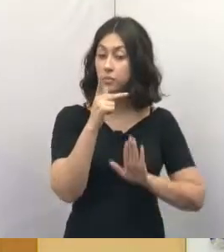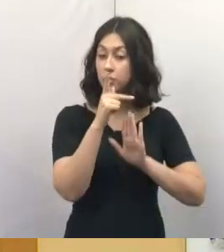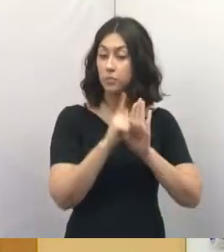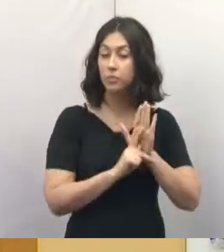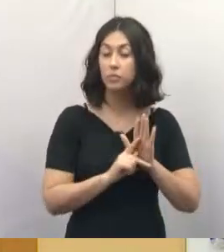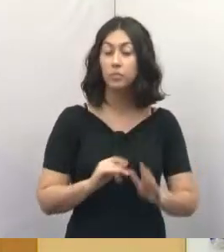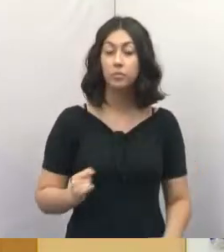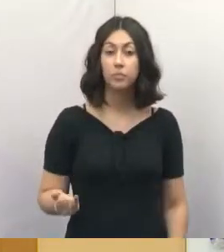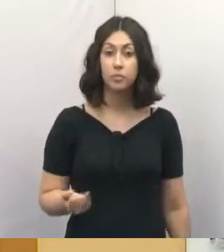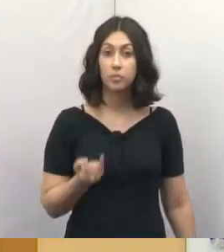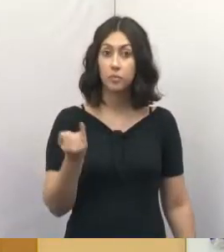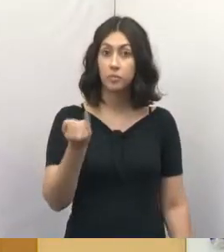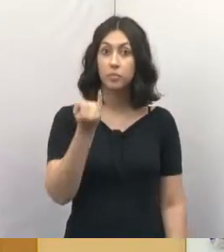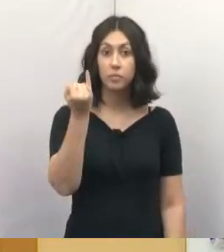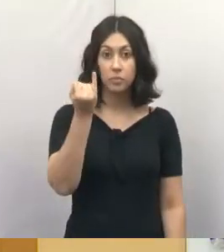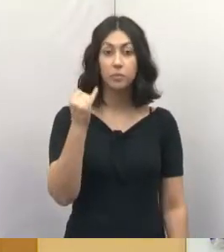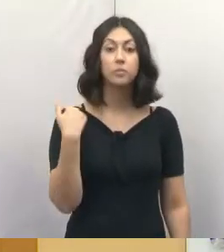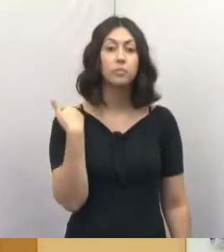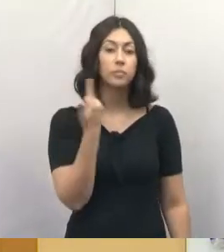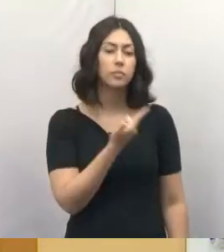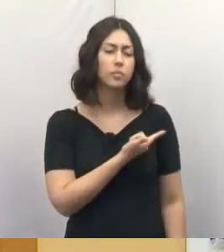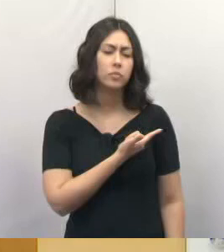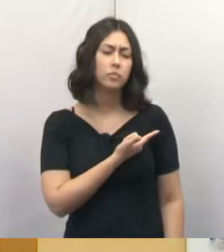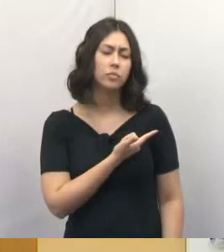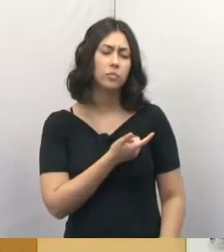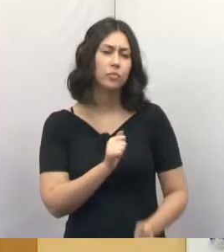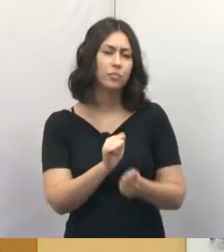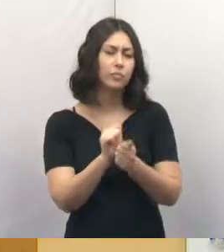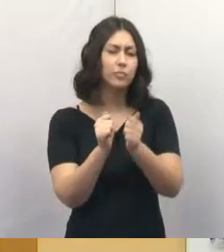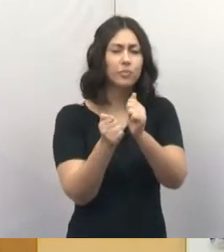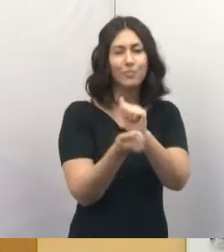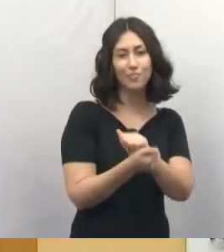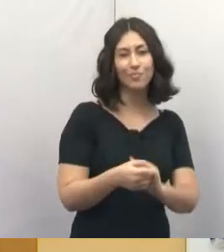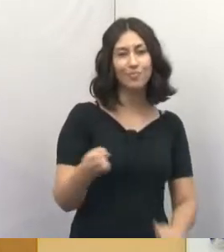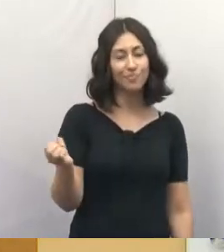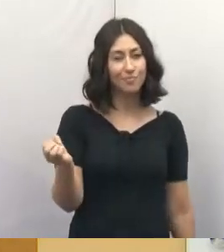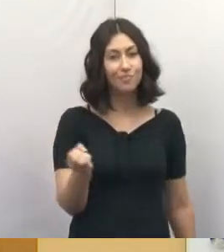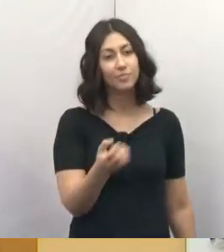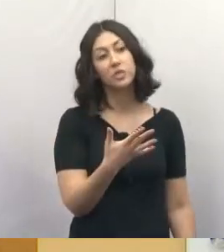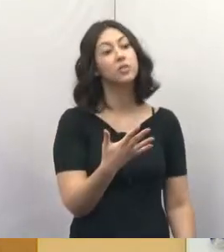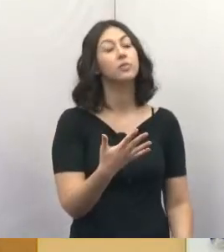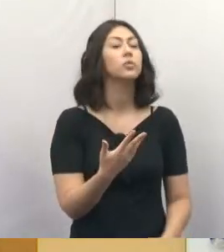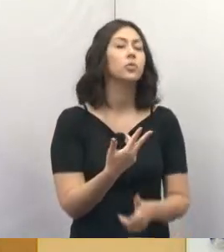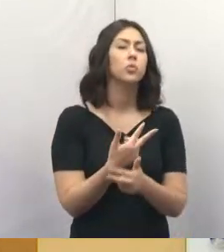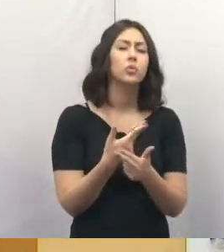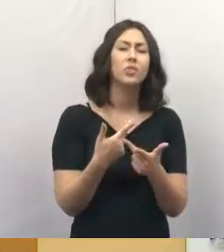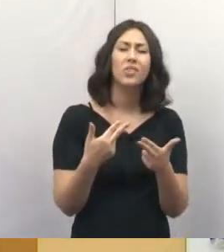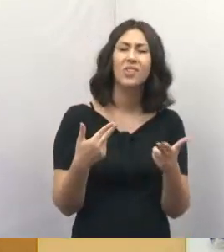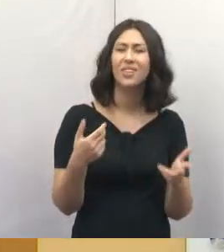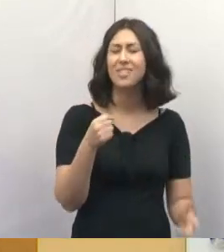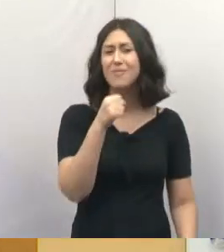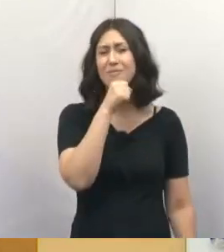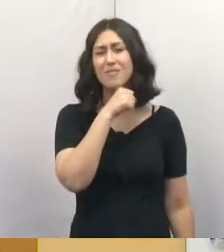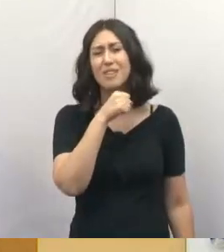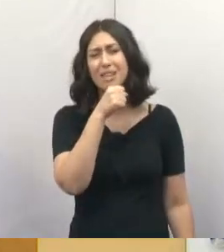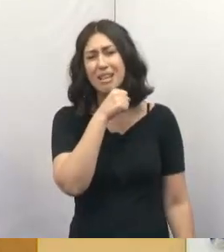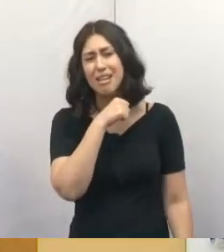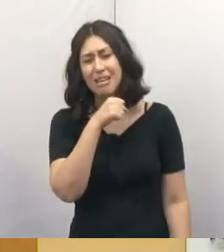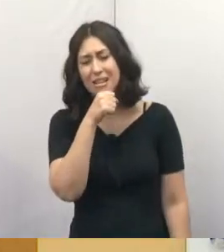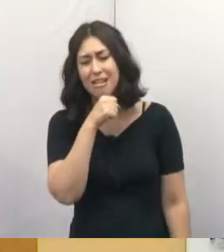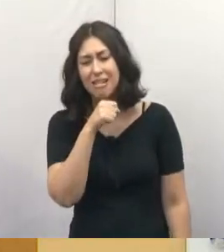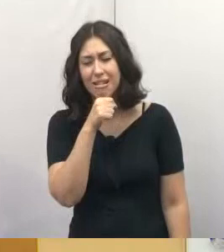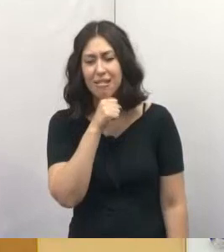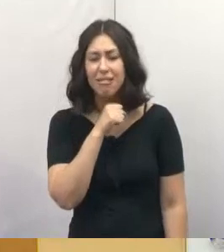é importante para a gente modernizar a máquina pública, né? Tanta coisa atrasada nesse país, tanta coisa